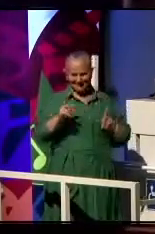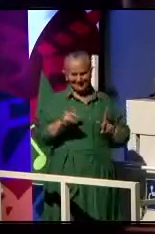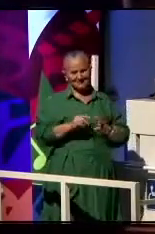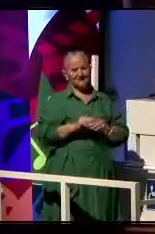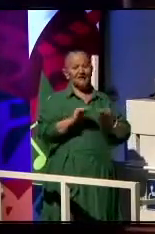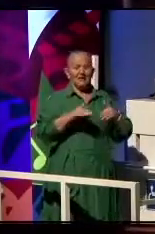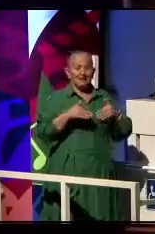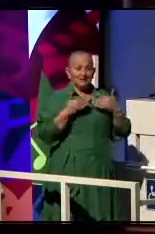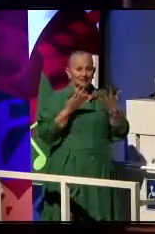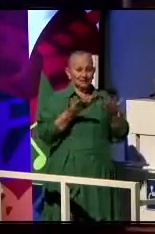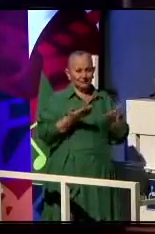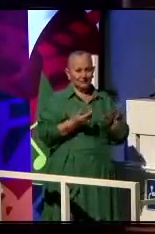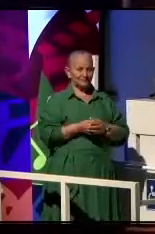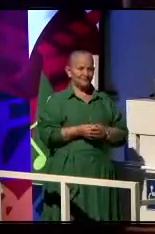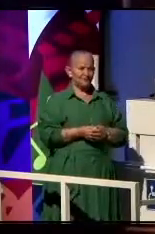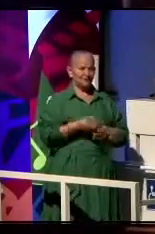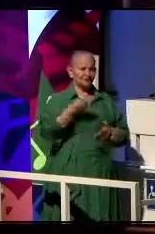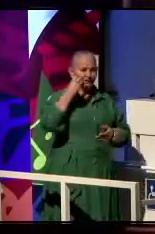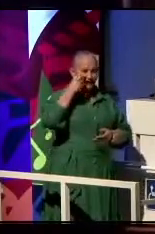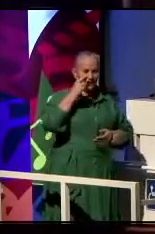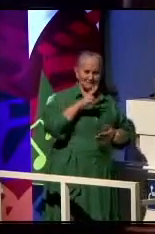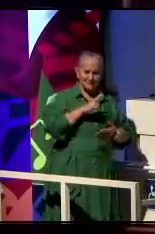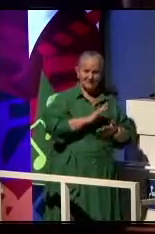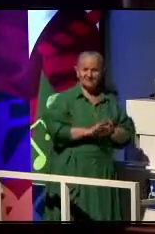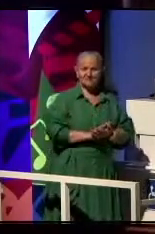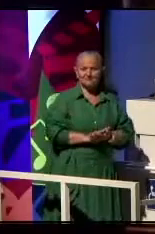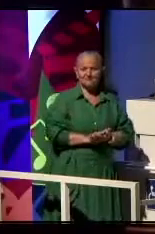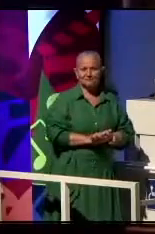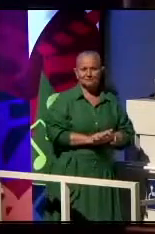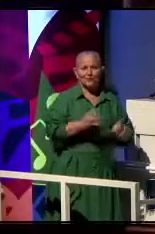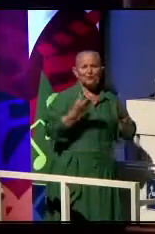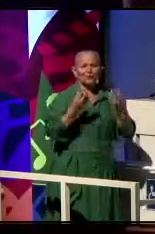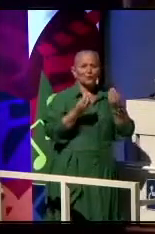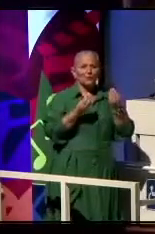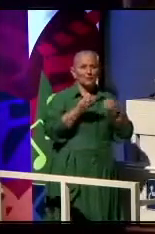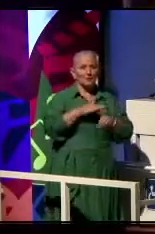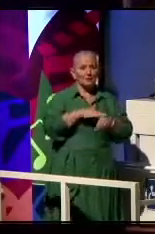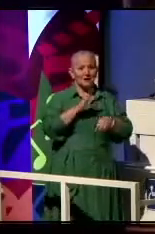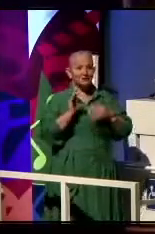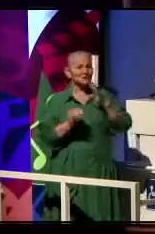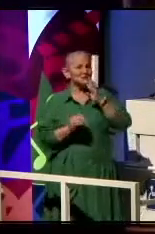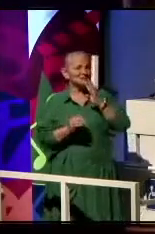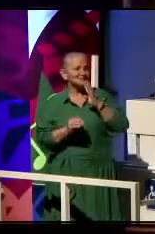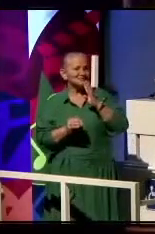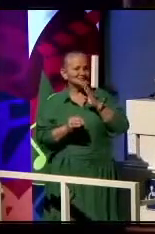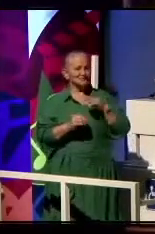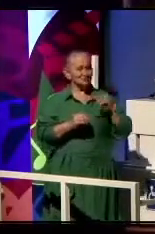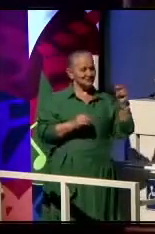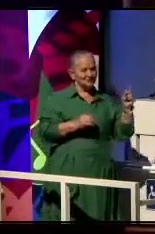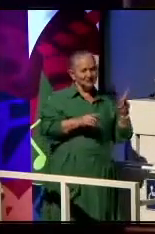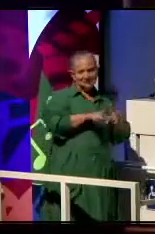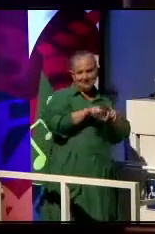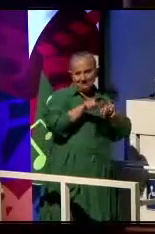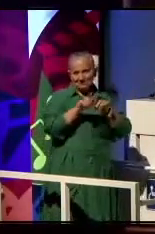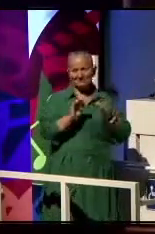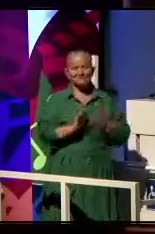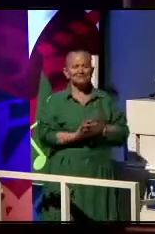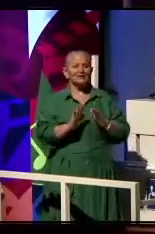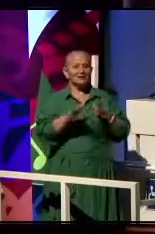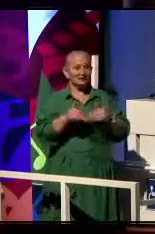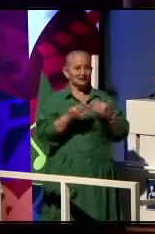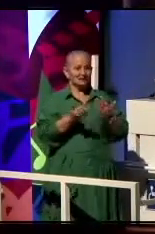Então, assim, eu estava ali mais de sideman, eu era mais conhecido porque era cunhado do Toninho do que porque por outra coisa. Então,